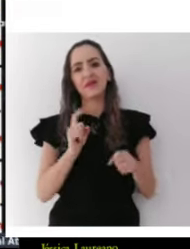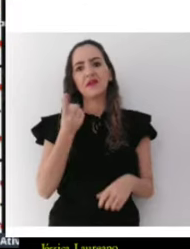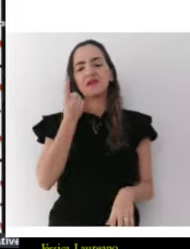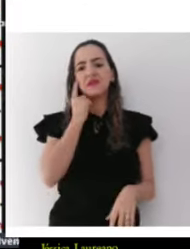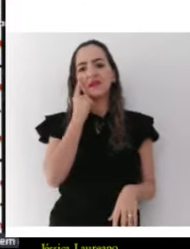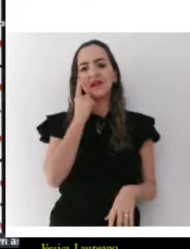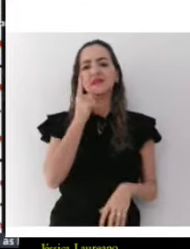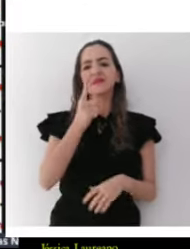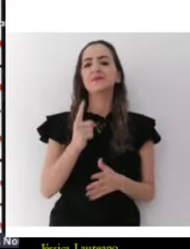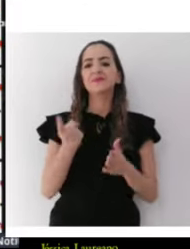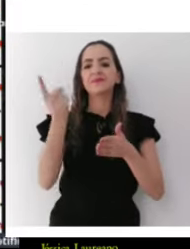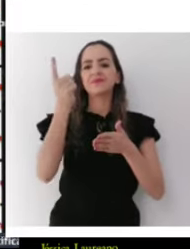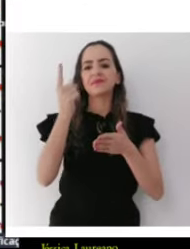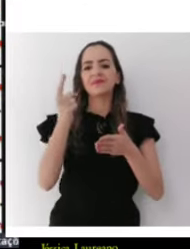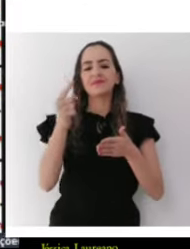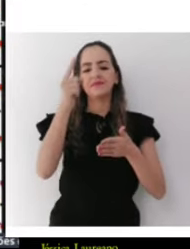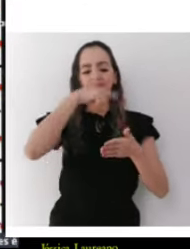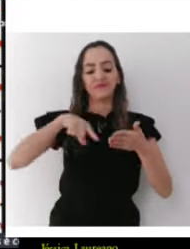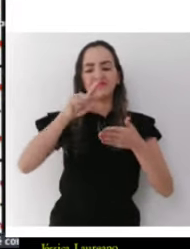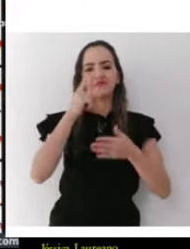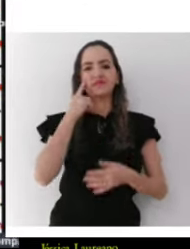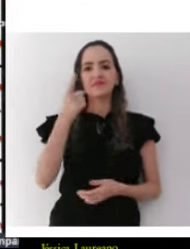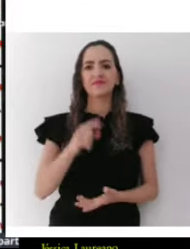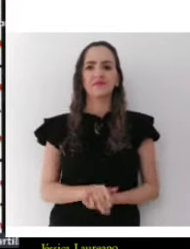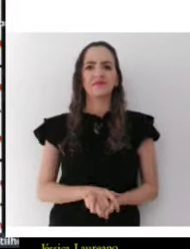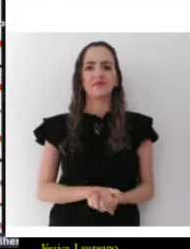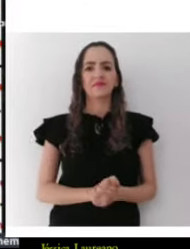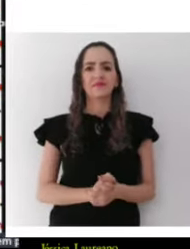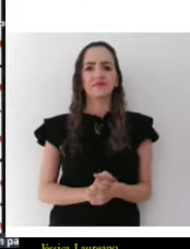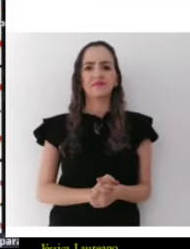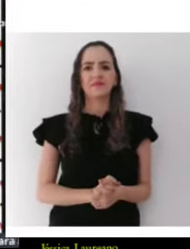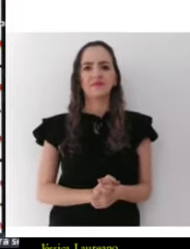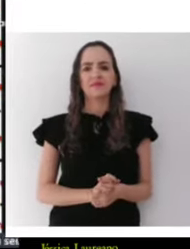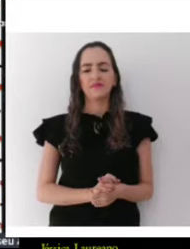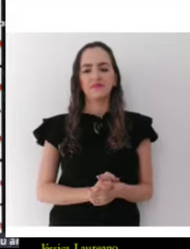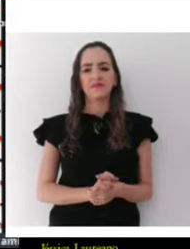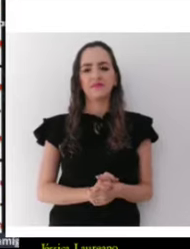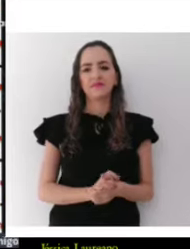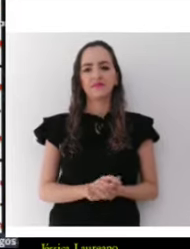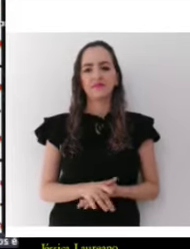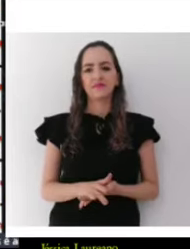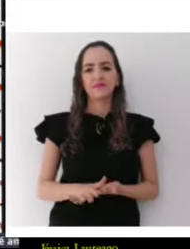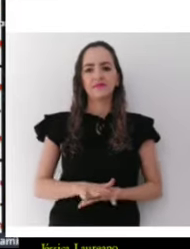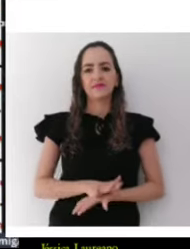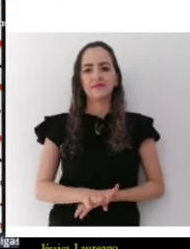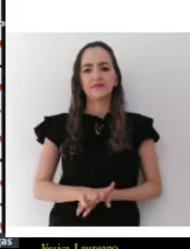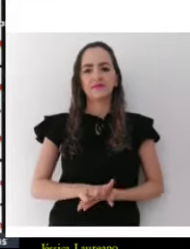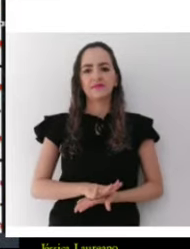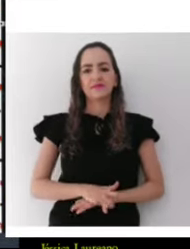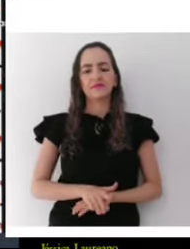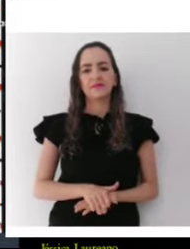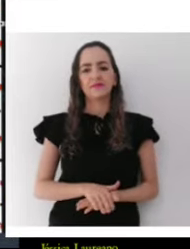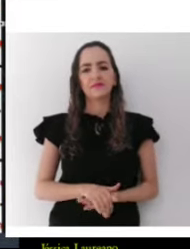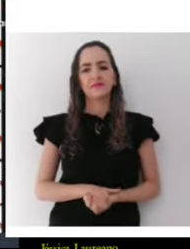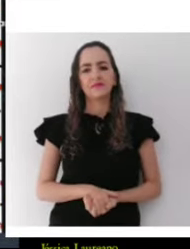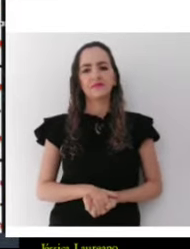primeira subtração. 132, a primeira continha aí. Que a criança lá da minha pesquisa